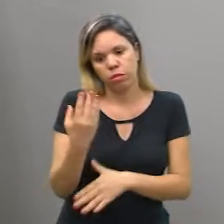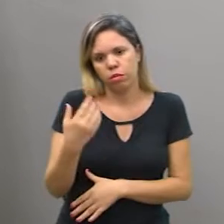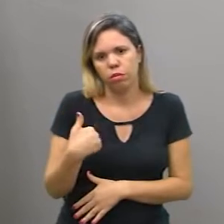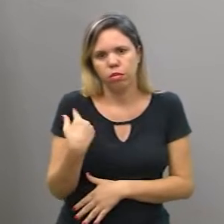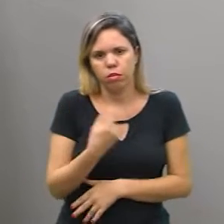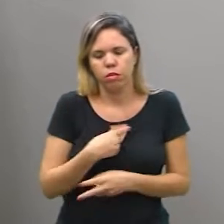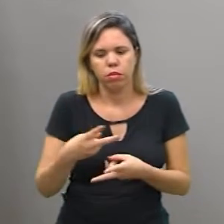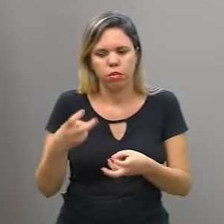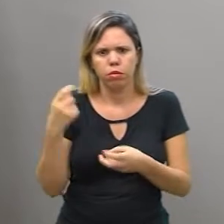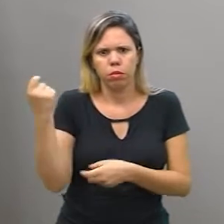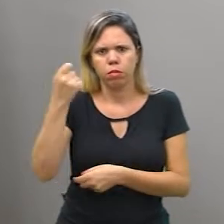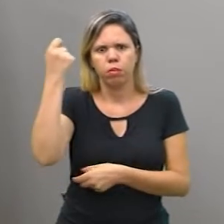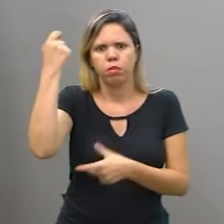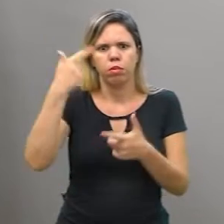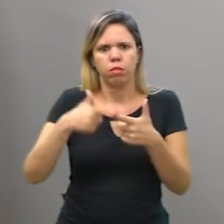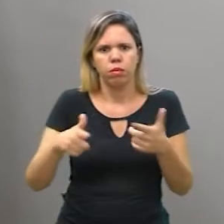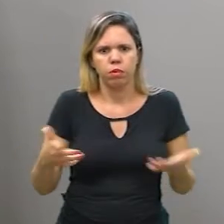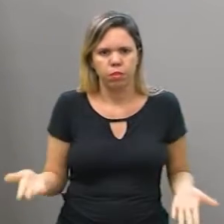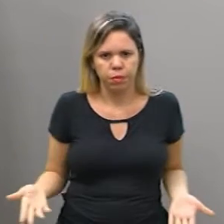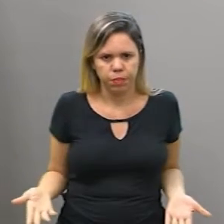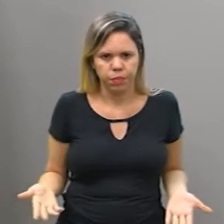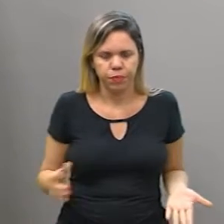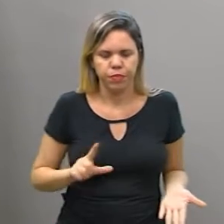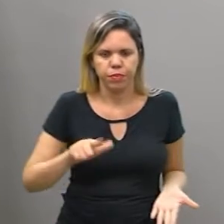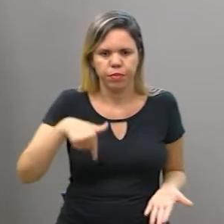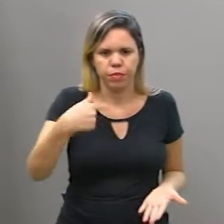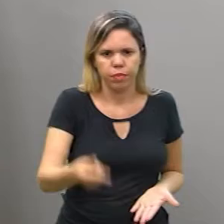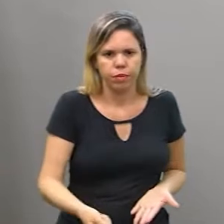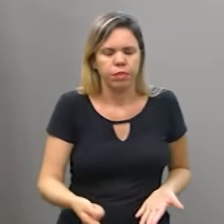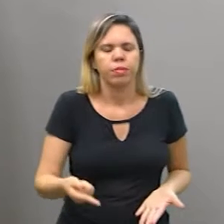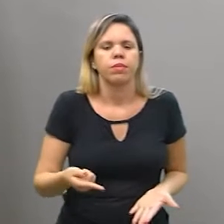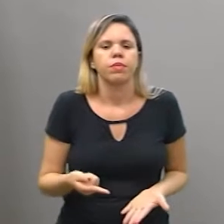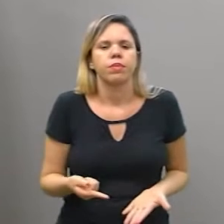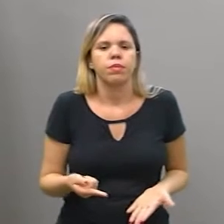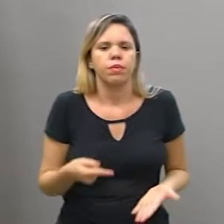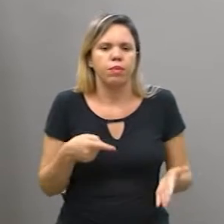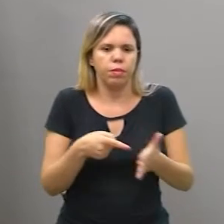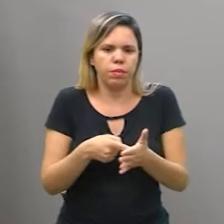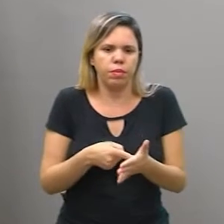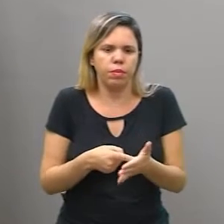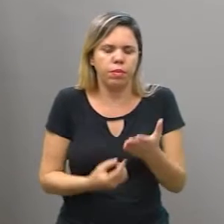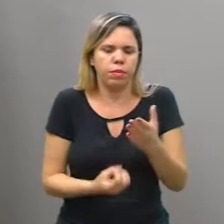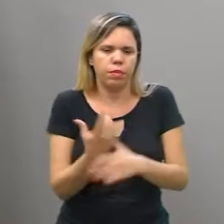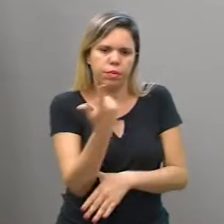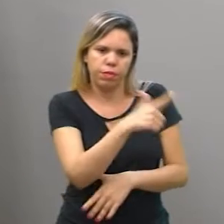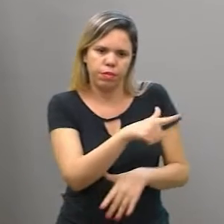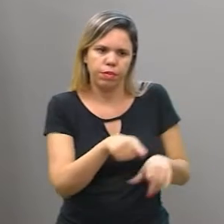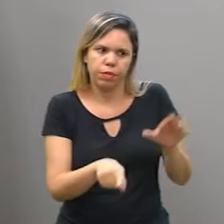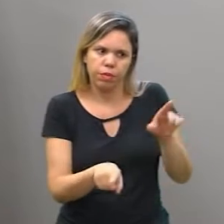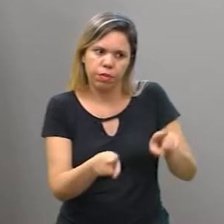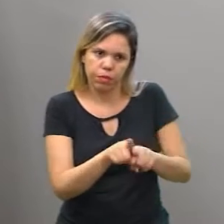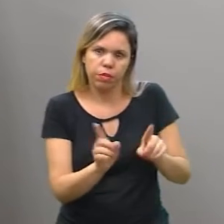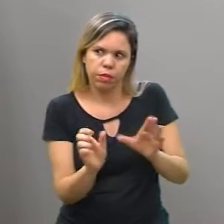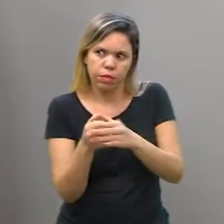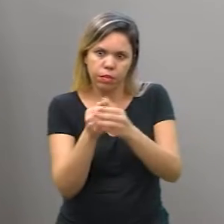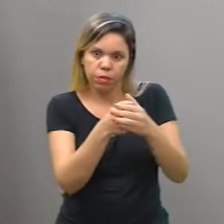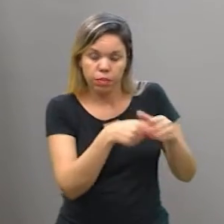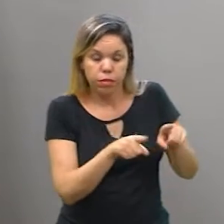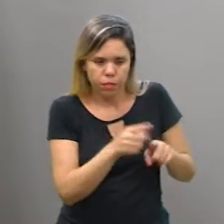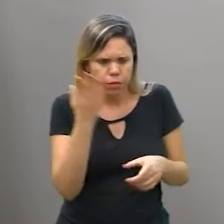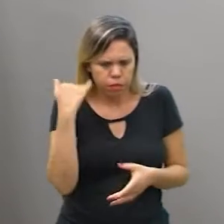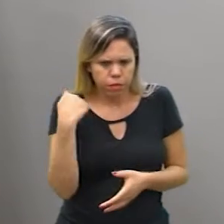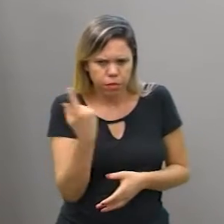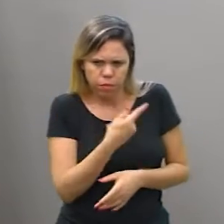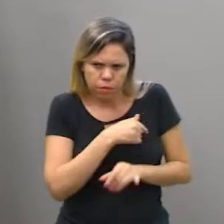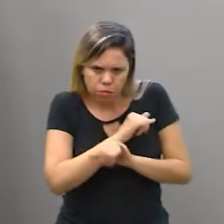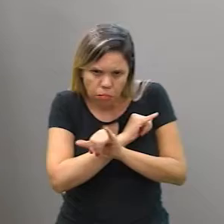quando acontece é que nós vemos a gravidade da coisa. E após aquela denúncia, apareceram outras. E eu